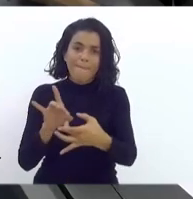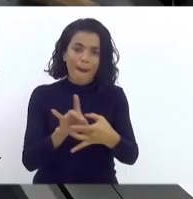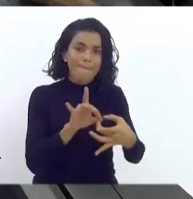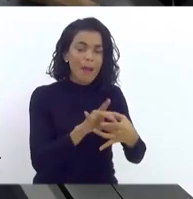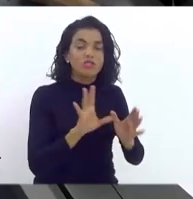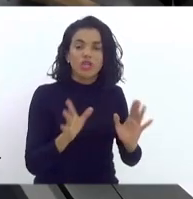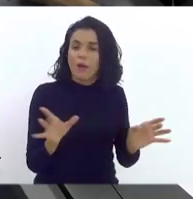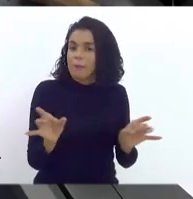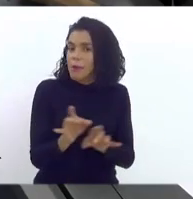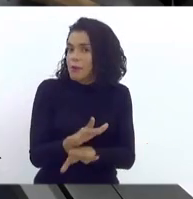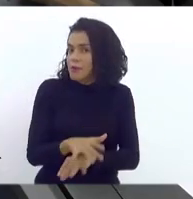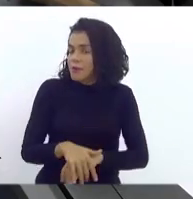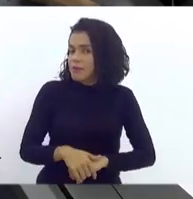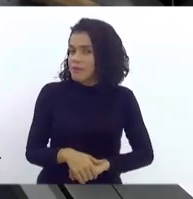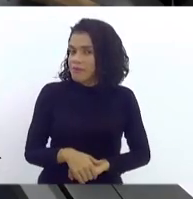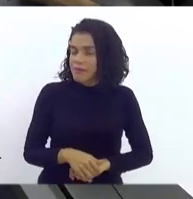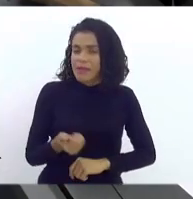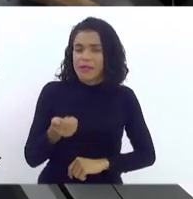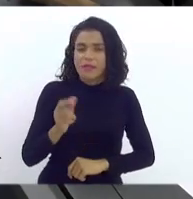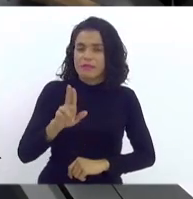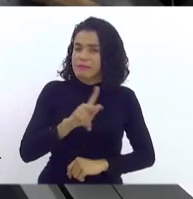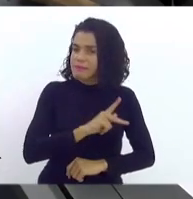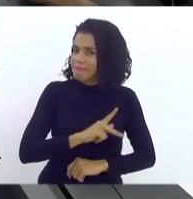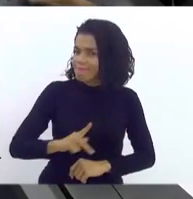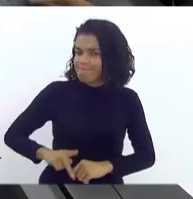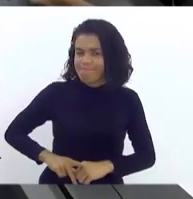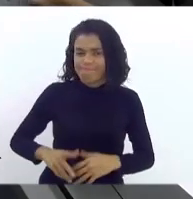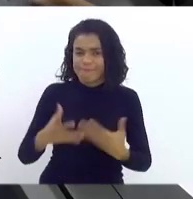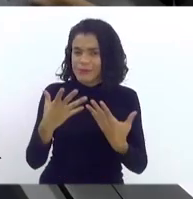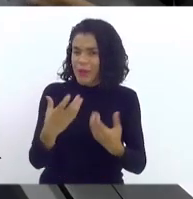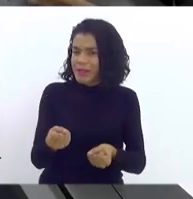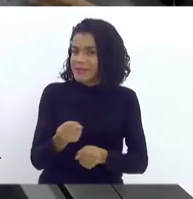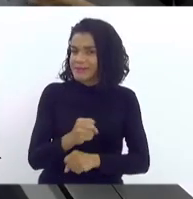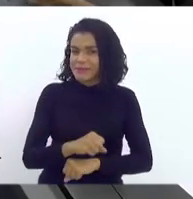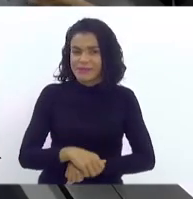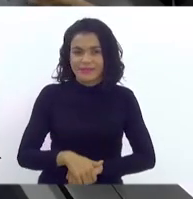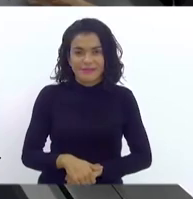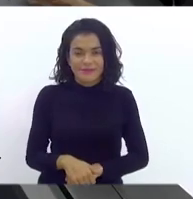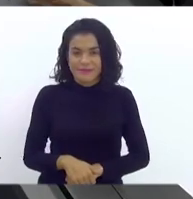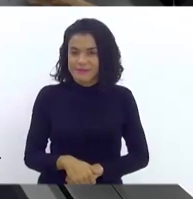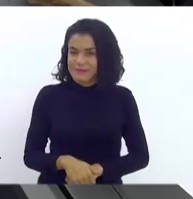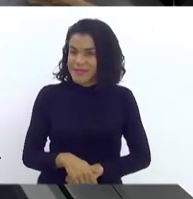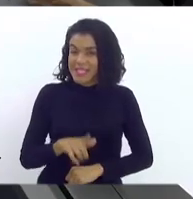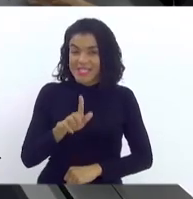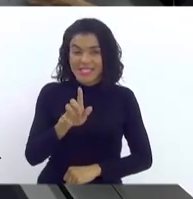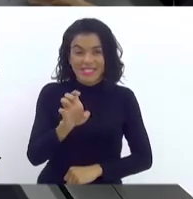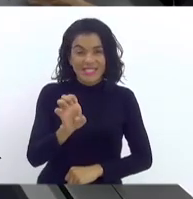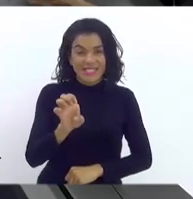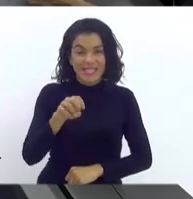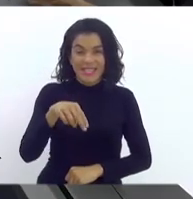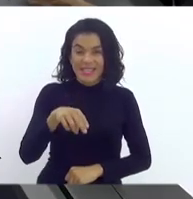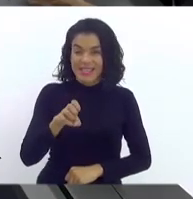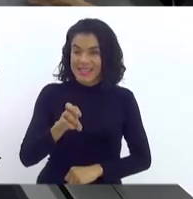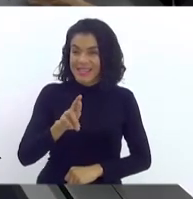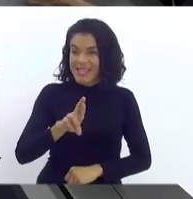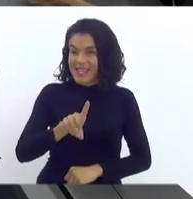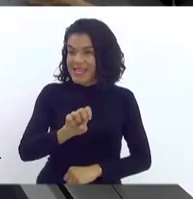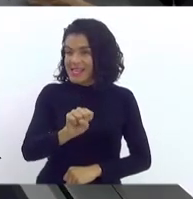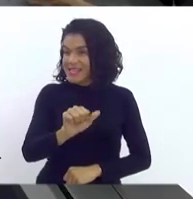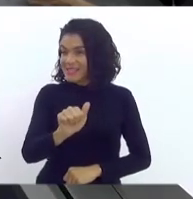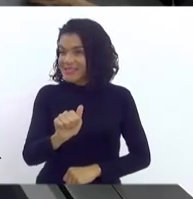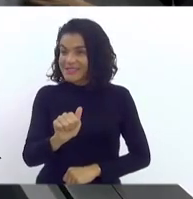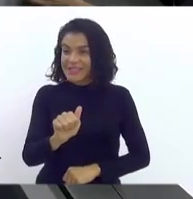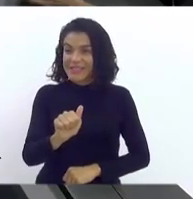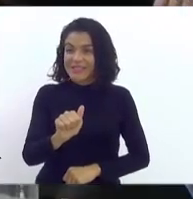local. Senhor presidente, isso é inadmissível que está acontecendo. A Genersa, quem